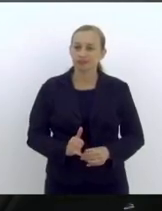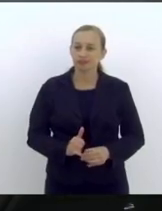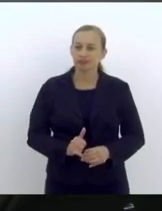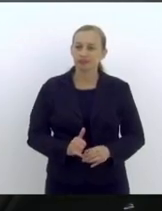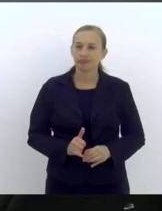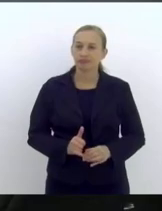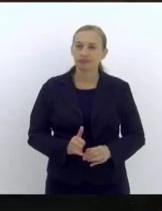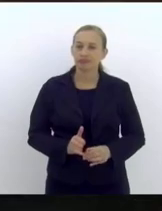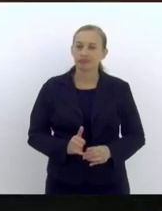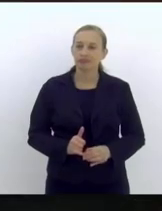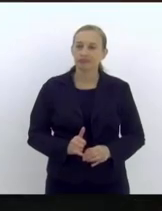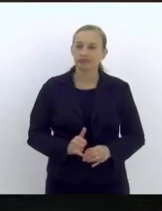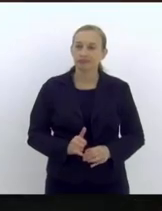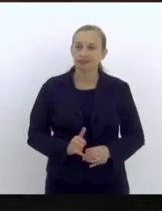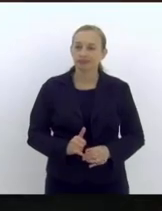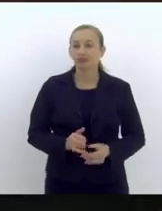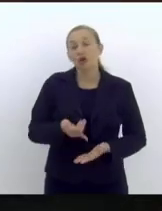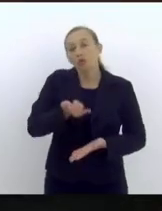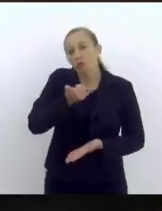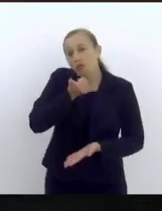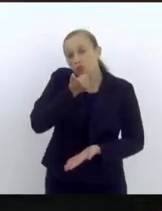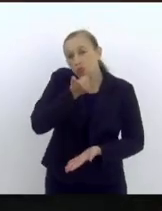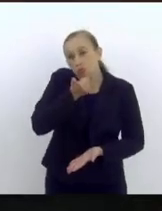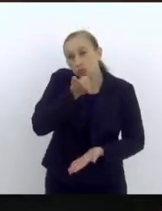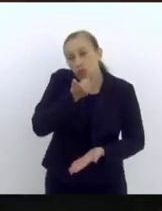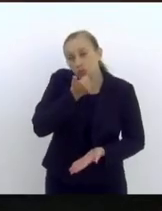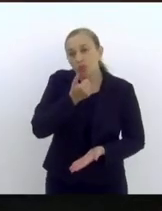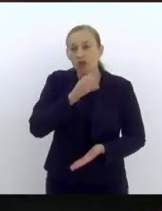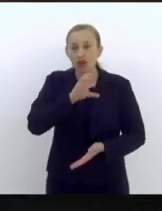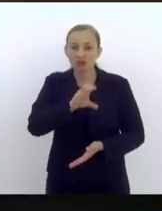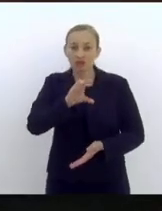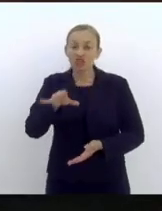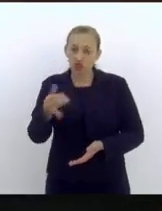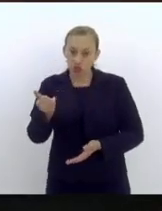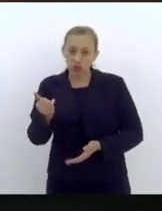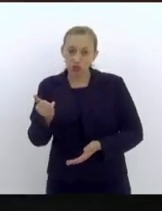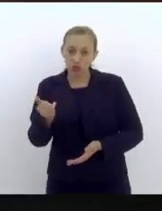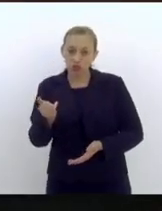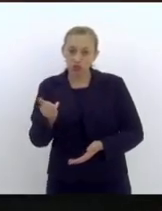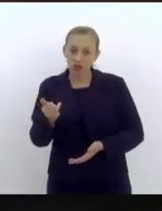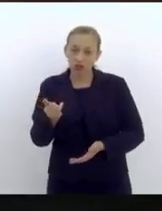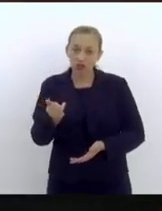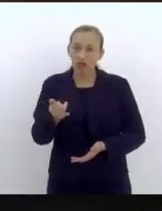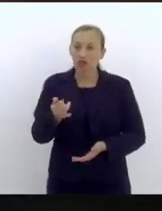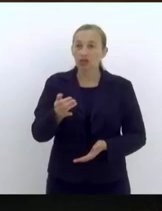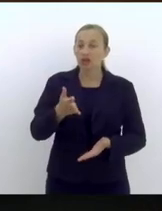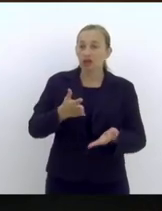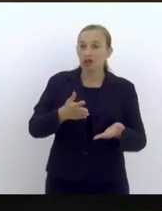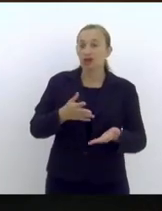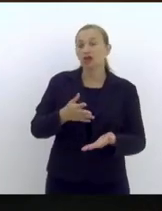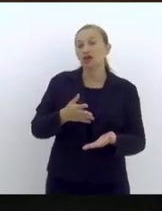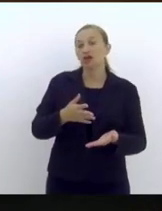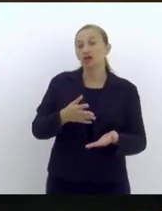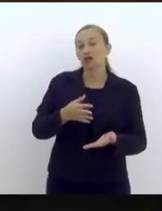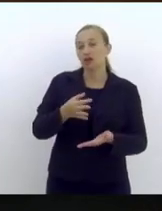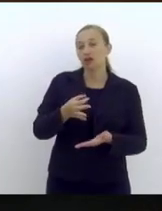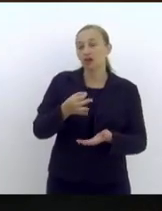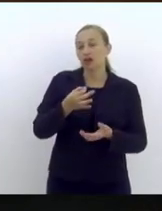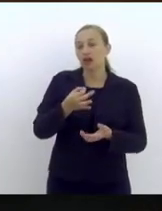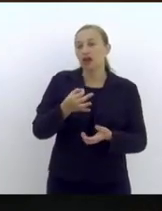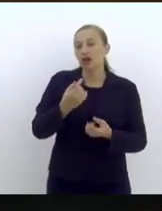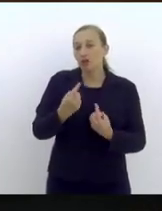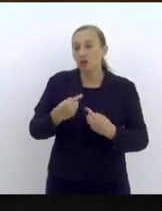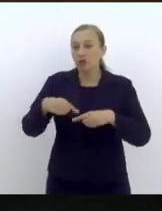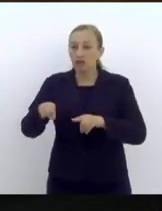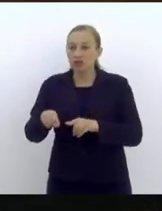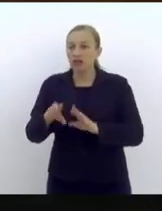meu querido me perdoe a ccj deu parecer contrário